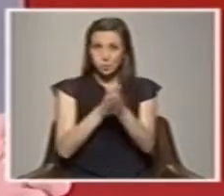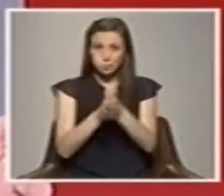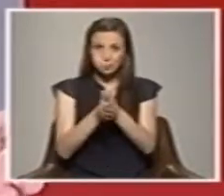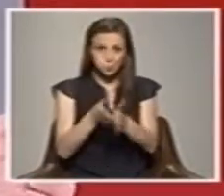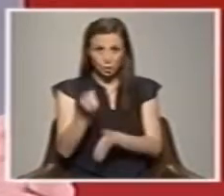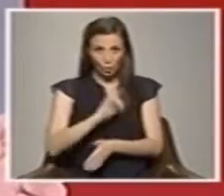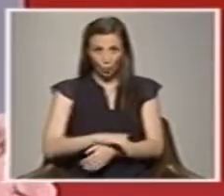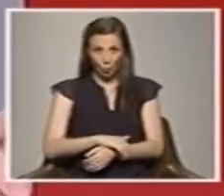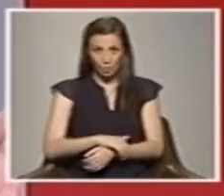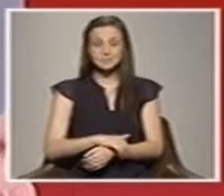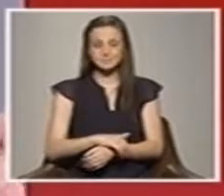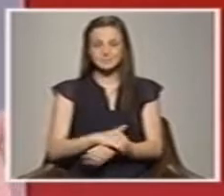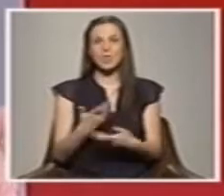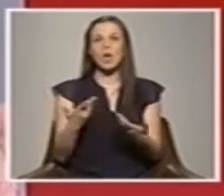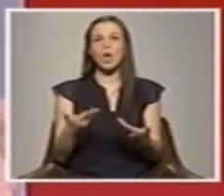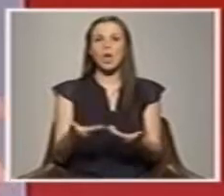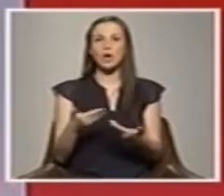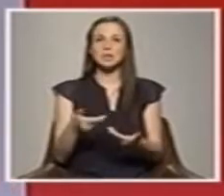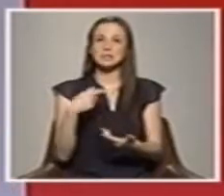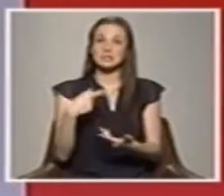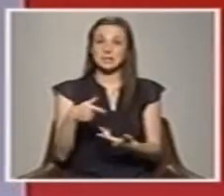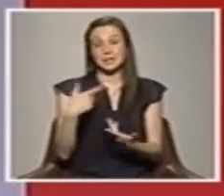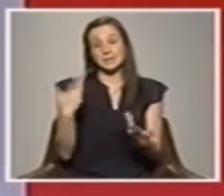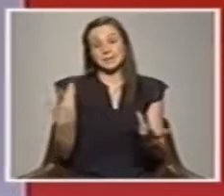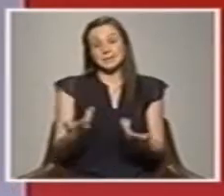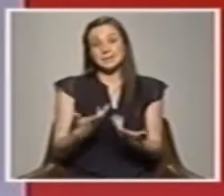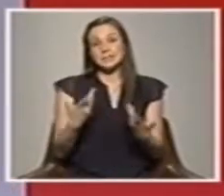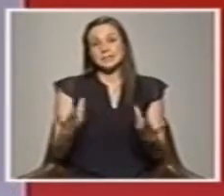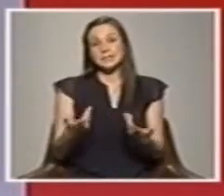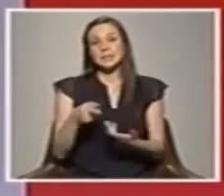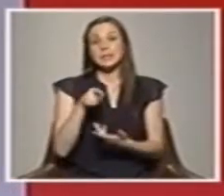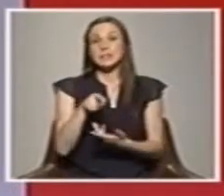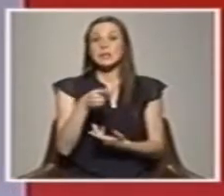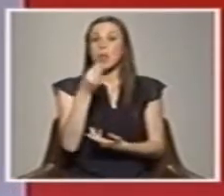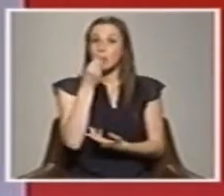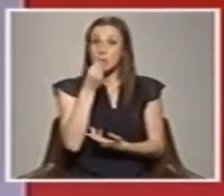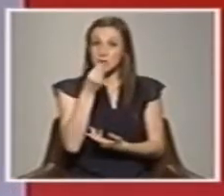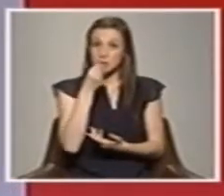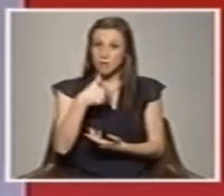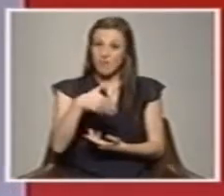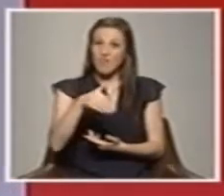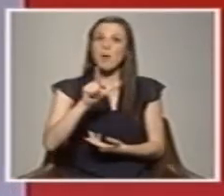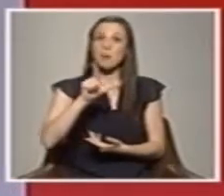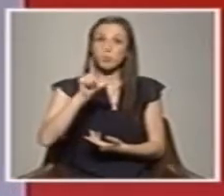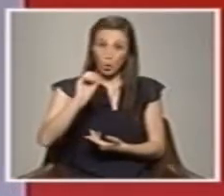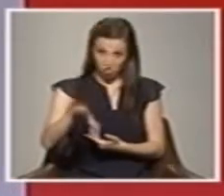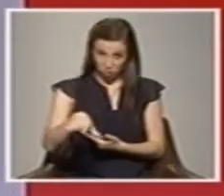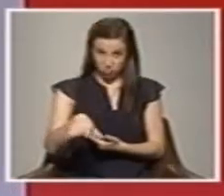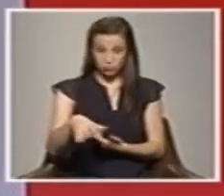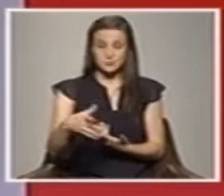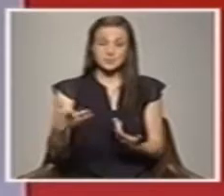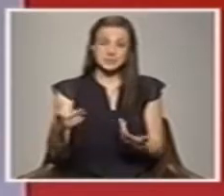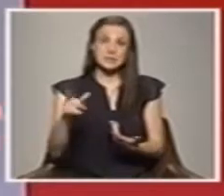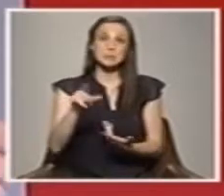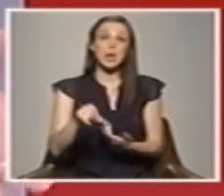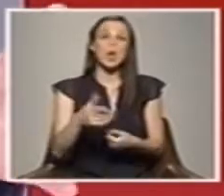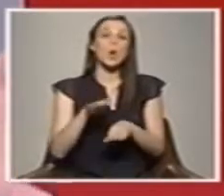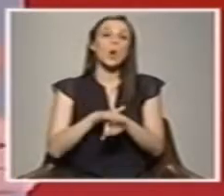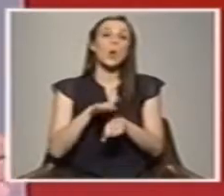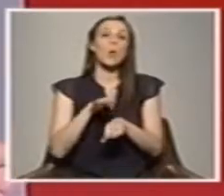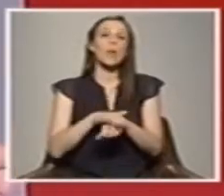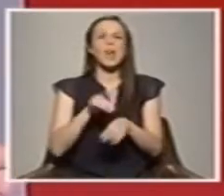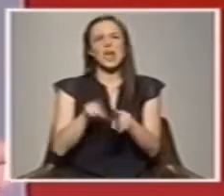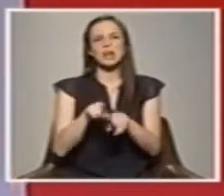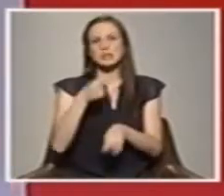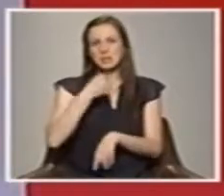Bom, agora temos há várias questões, quer dizer, esses alimentos vão para o lixo também, muitas vezes porque é uma queixa,